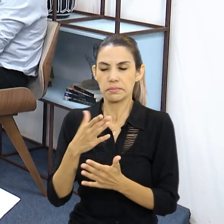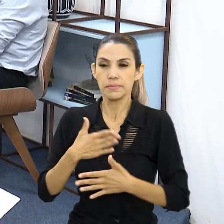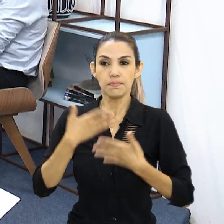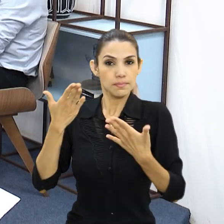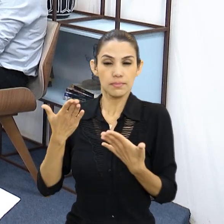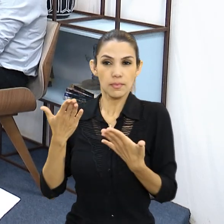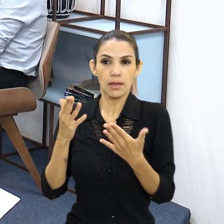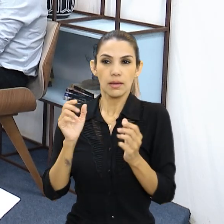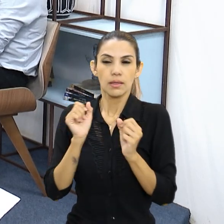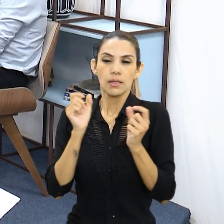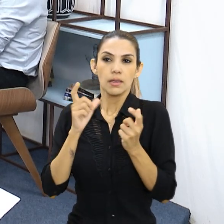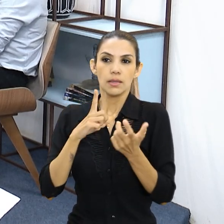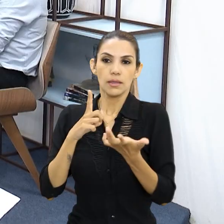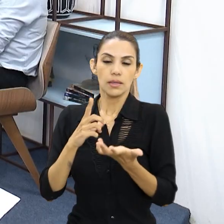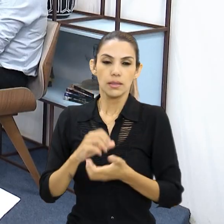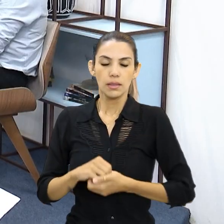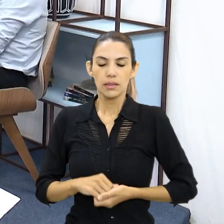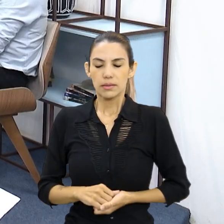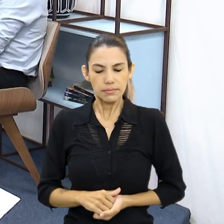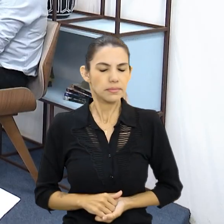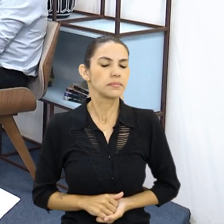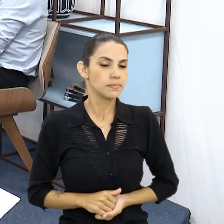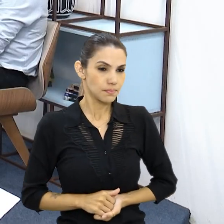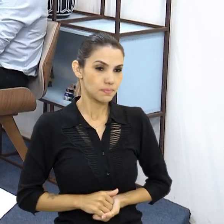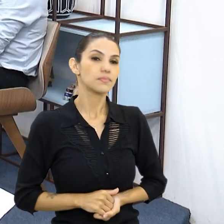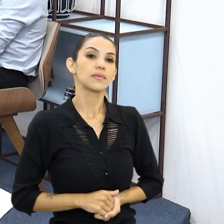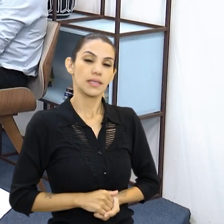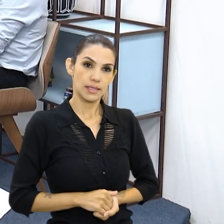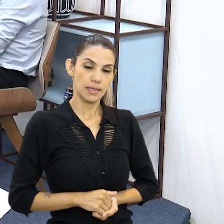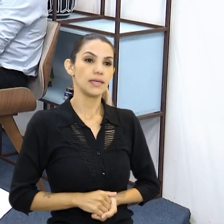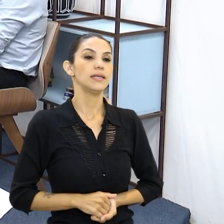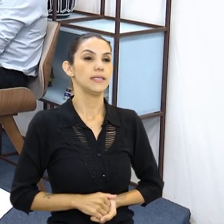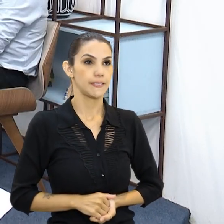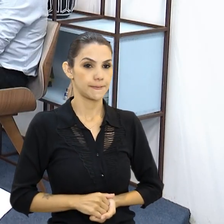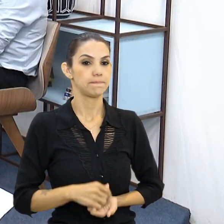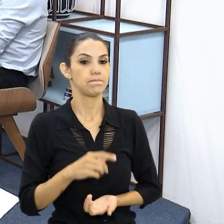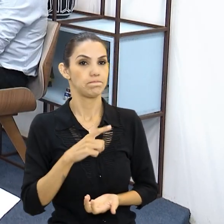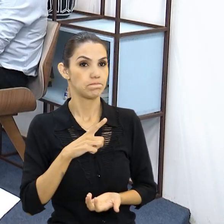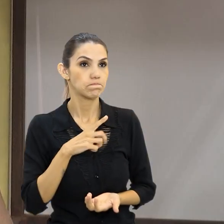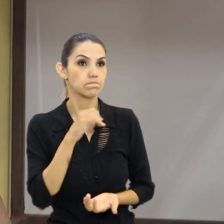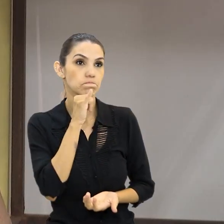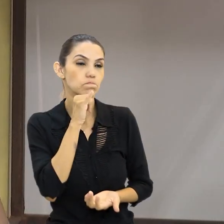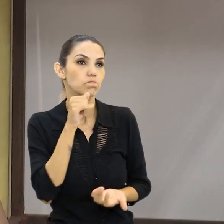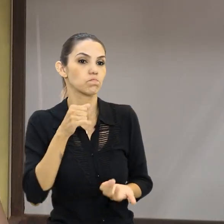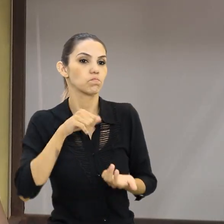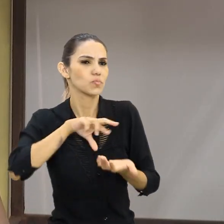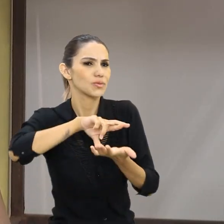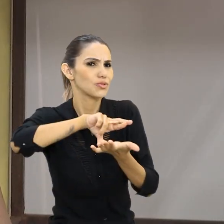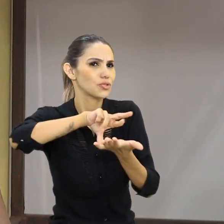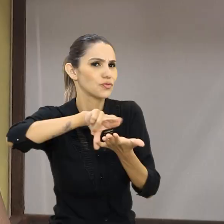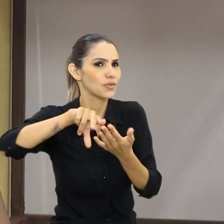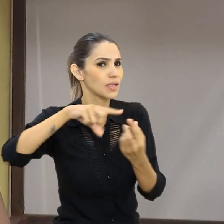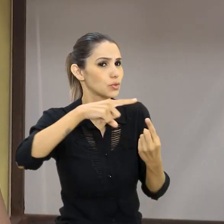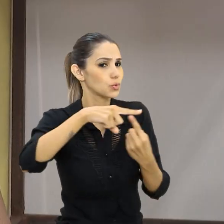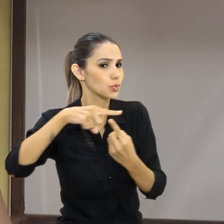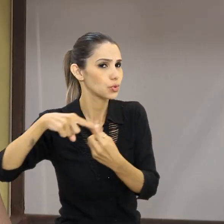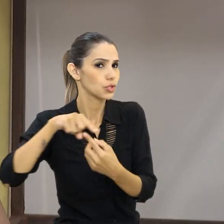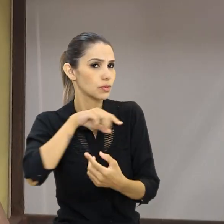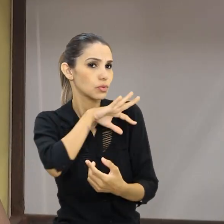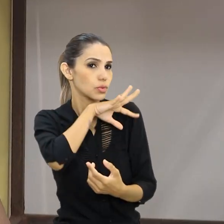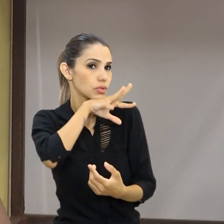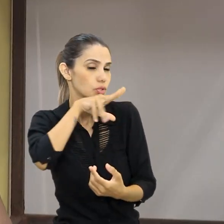sido feito? Sim, pela diversidade de espécies que são atendidas nesse contexto, né? Quando